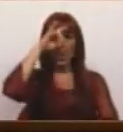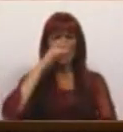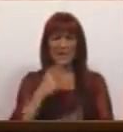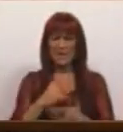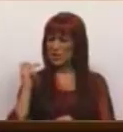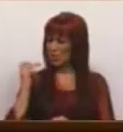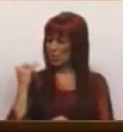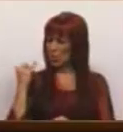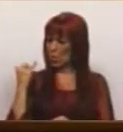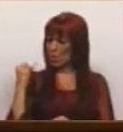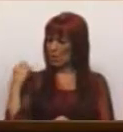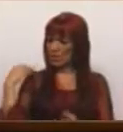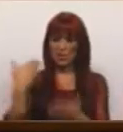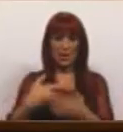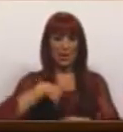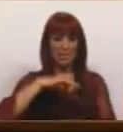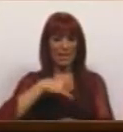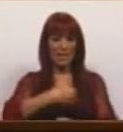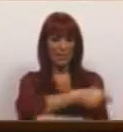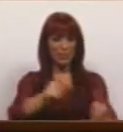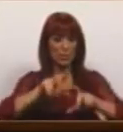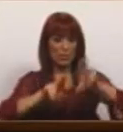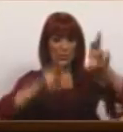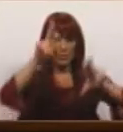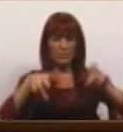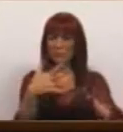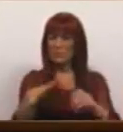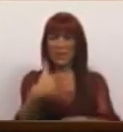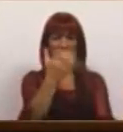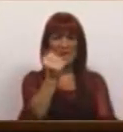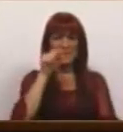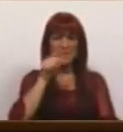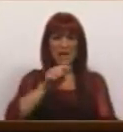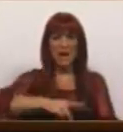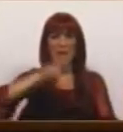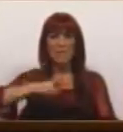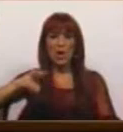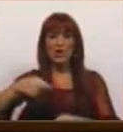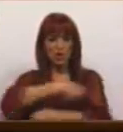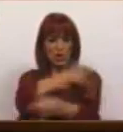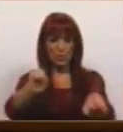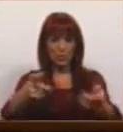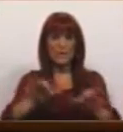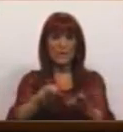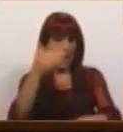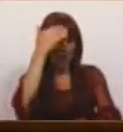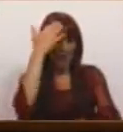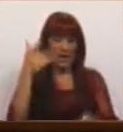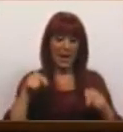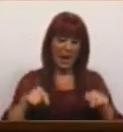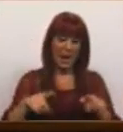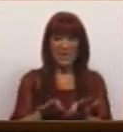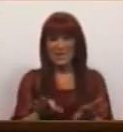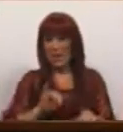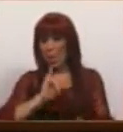desde o ano 2000, a PT distribuiu pelos seus acionistas cerca de 15 mil milhões de euros. Como se previa, esta,